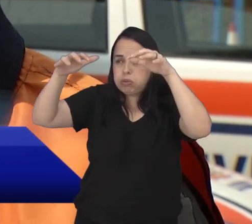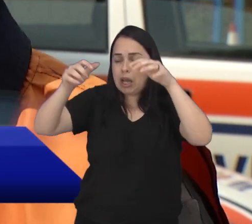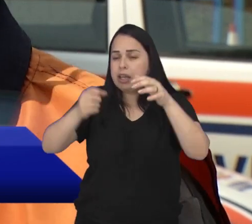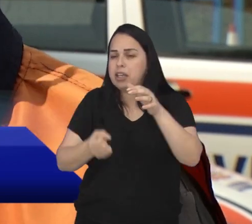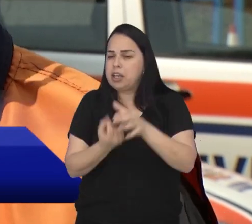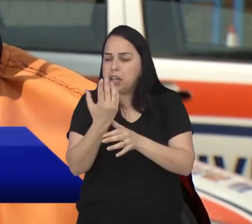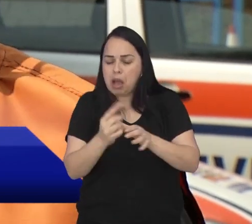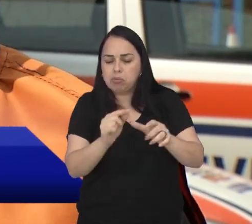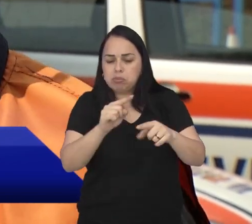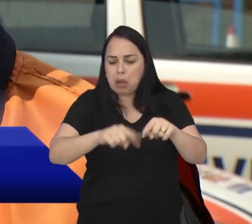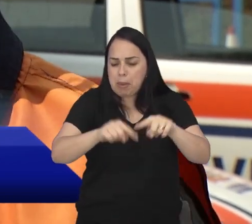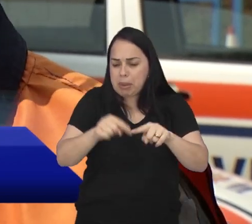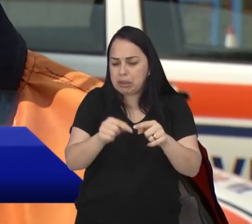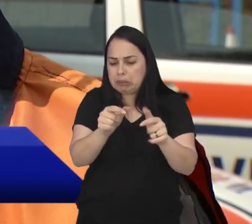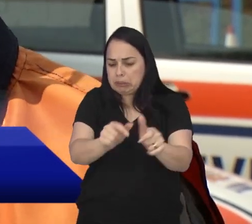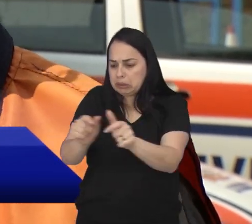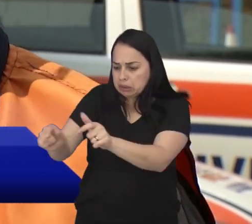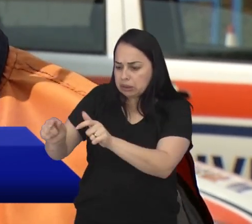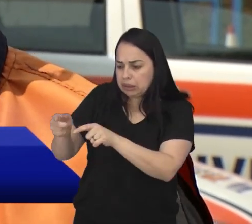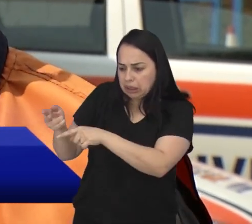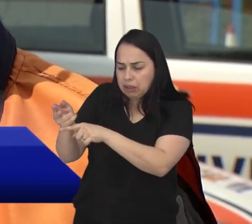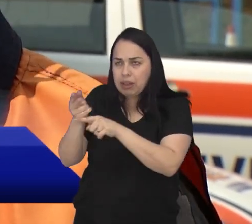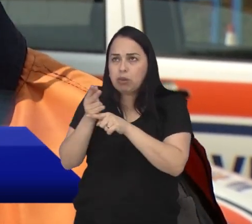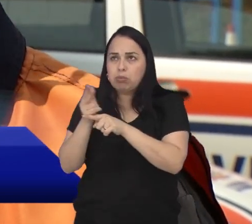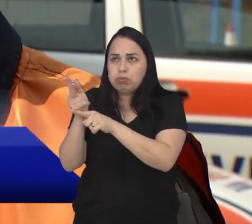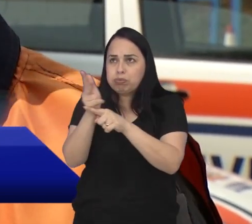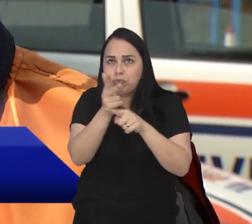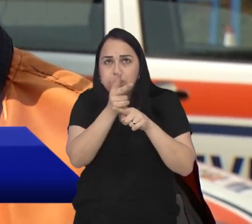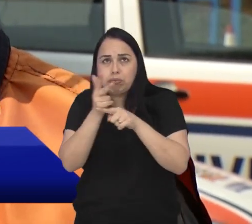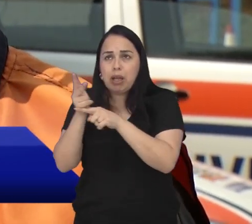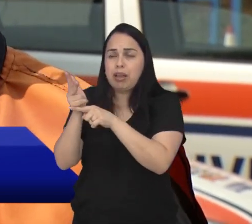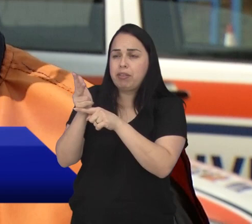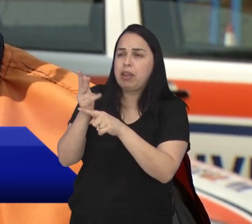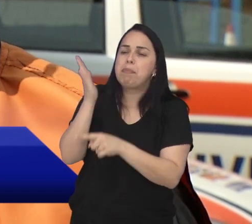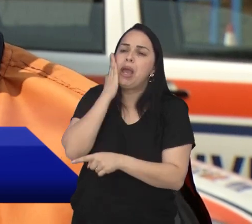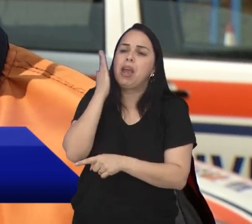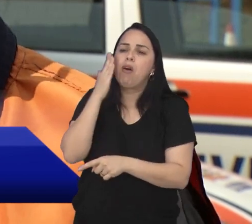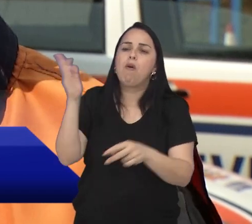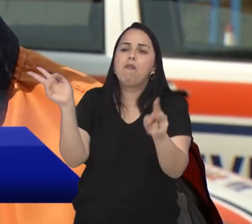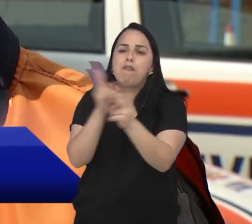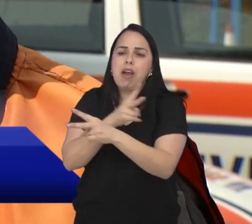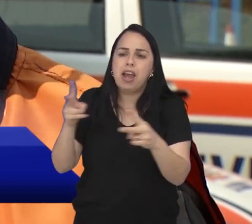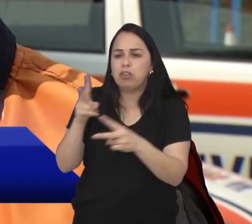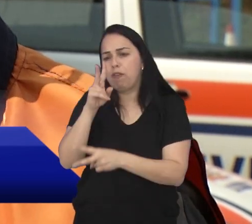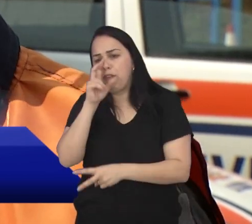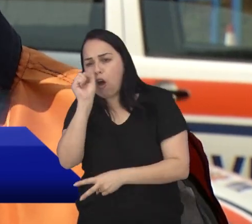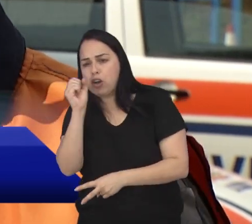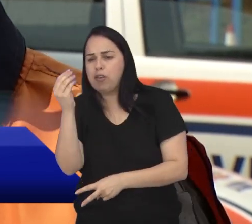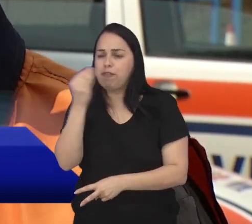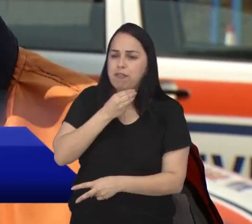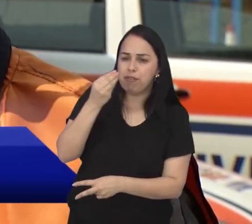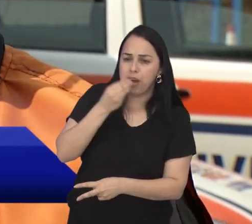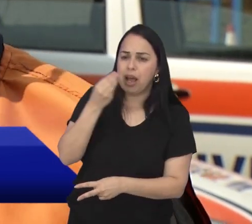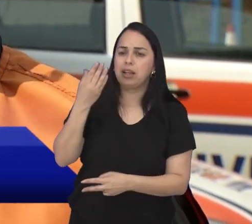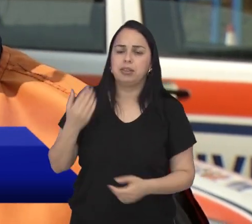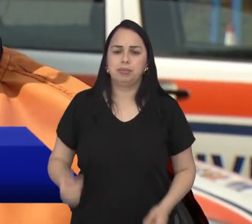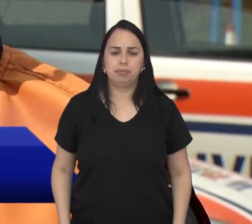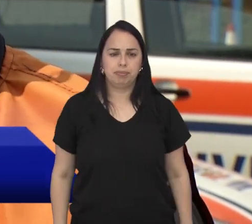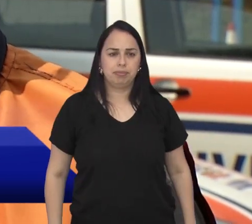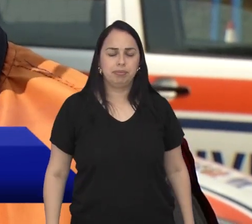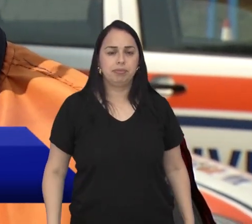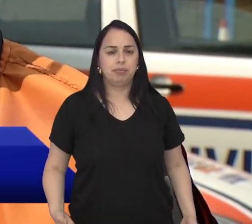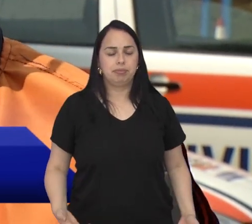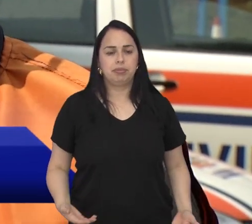pluviômetros, né, mais centrais de monitoramento, tanto de rajada de vento também, a umidade relativa do ar vai ter por toda a